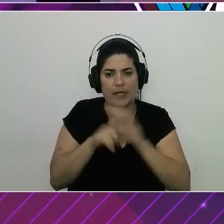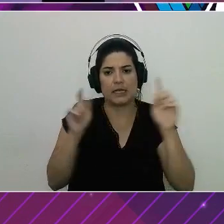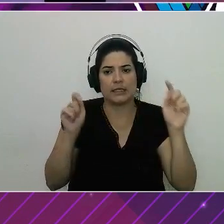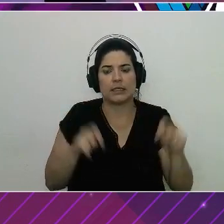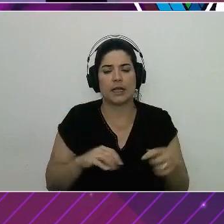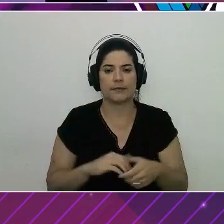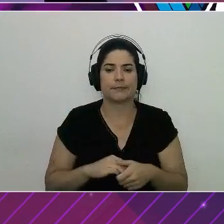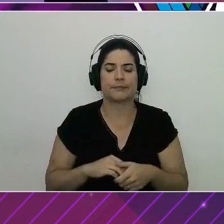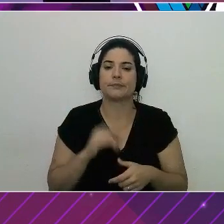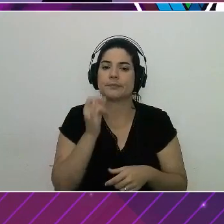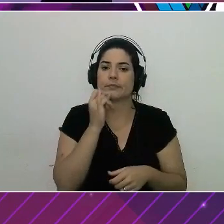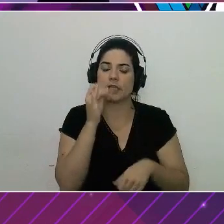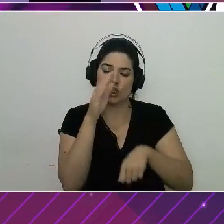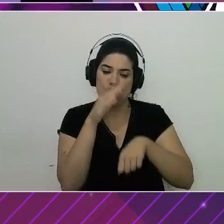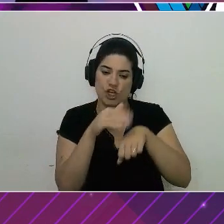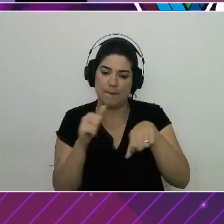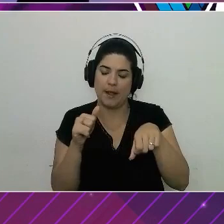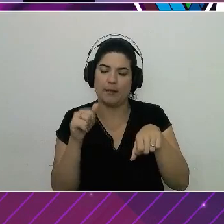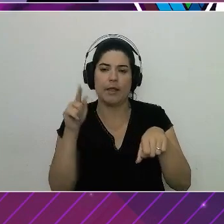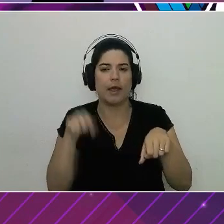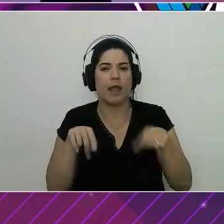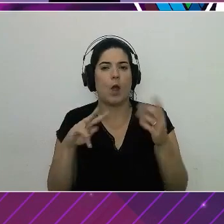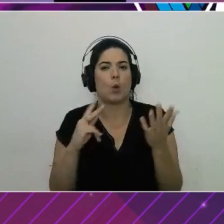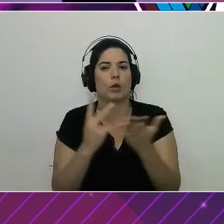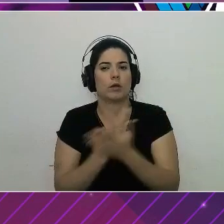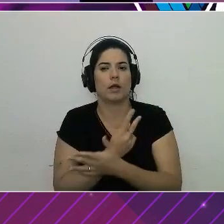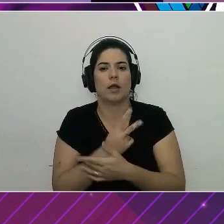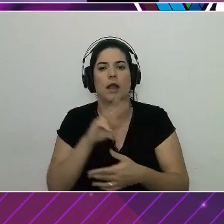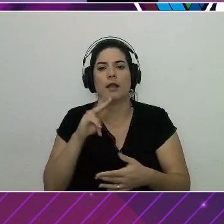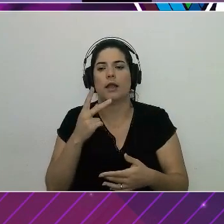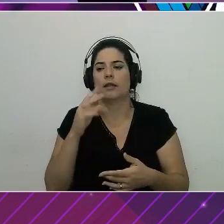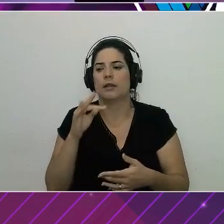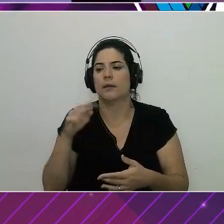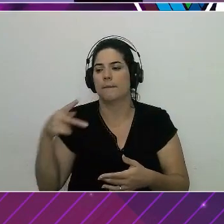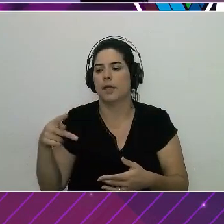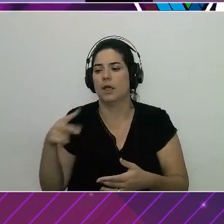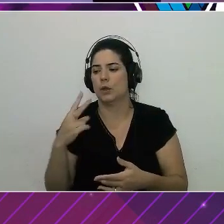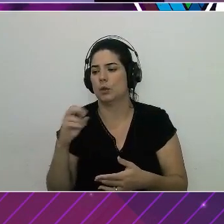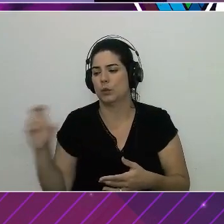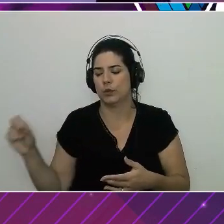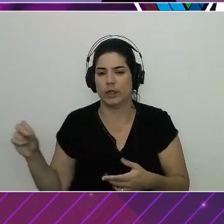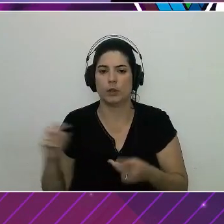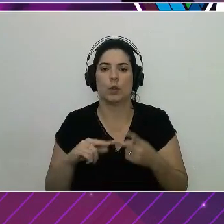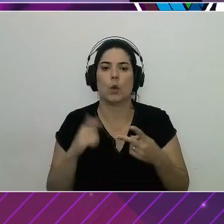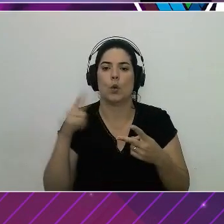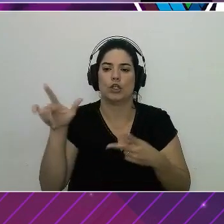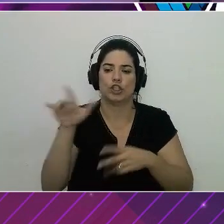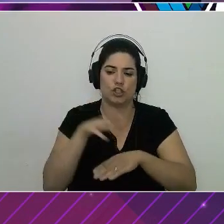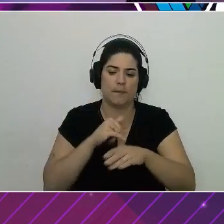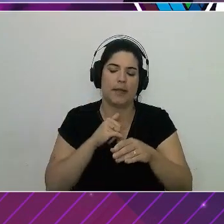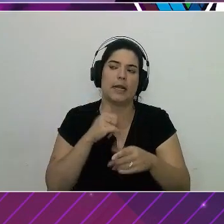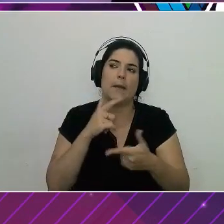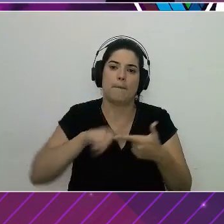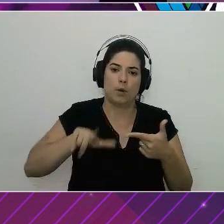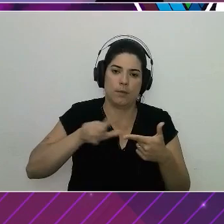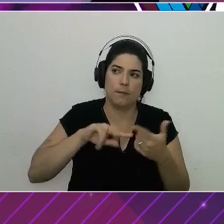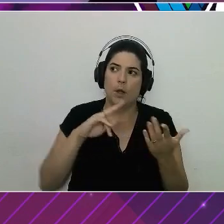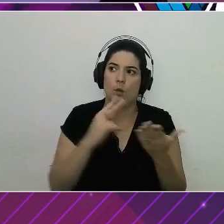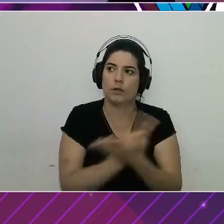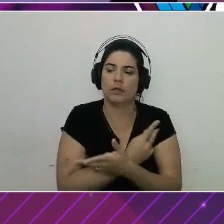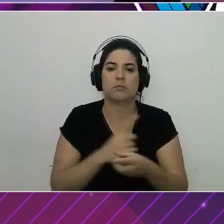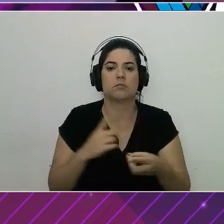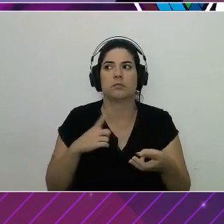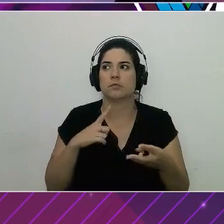chamada aconteceu com HTTP 200 OK, essa chamada deu algum problema, aqui aconteceu um insert em banco de